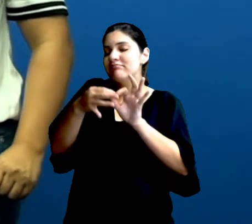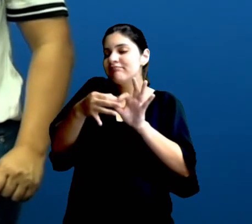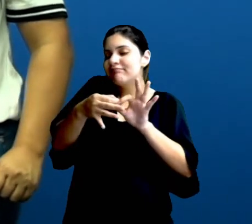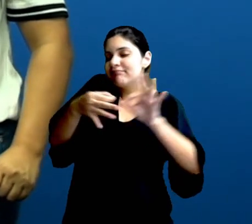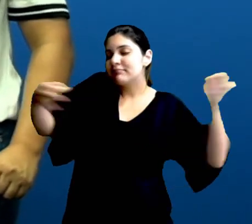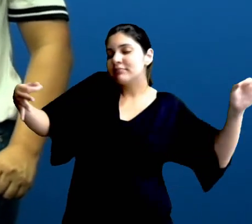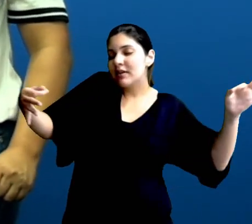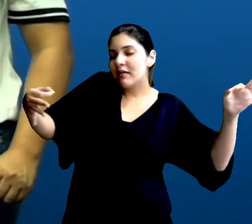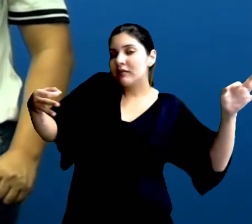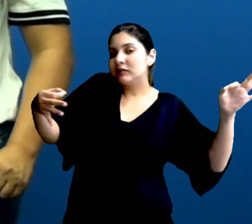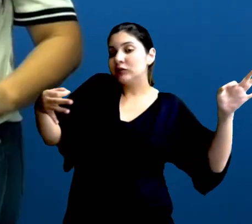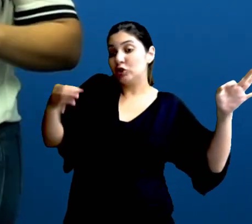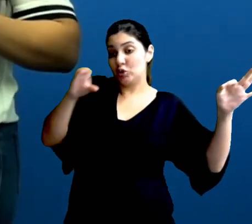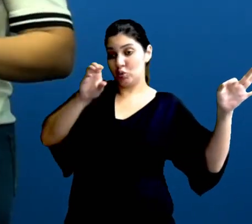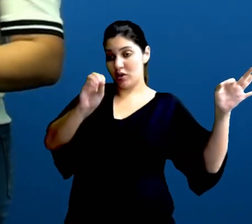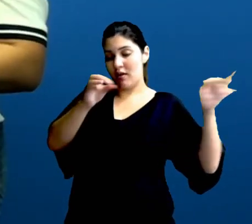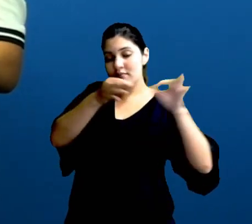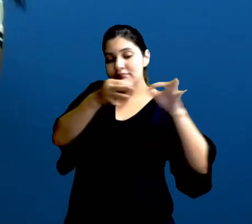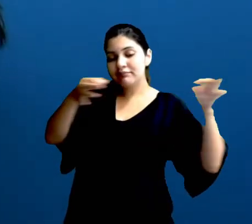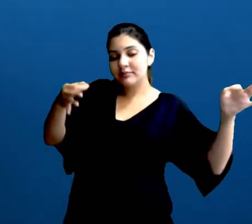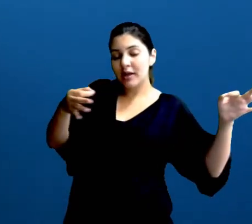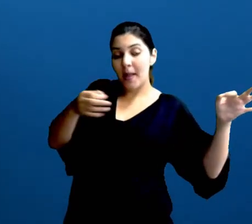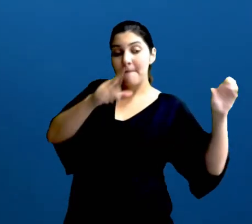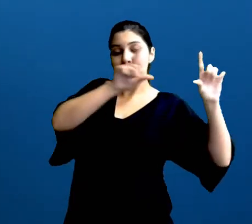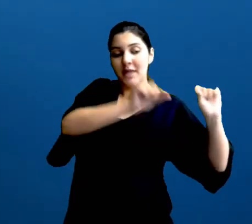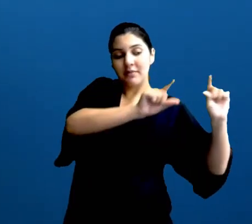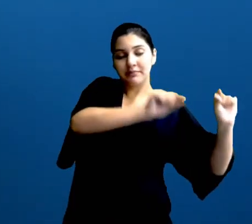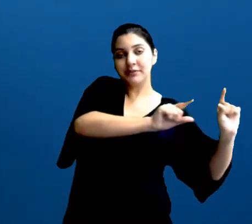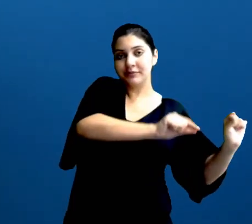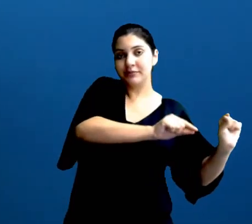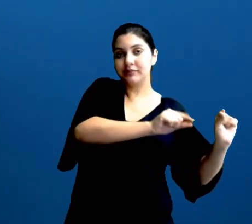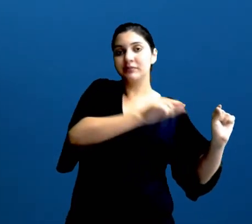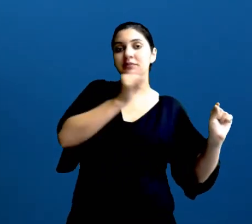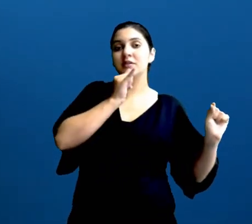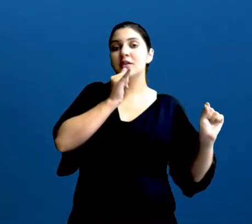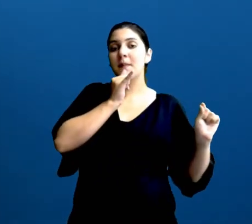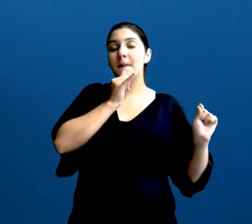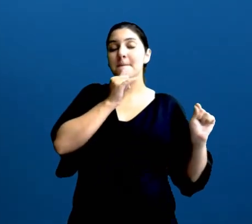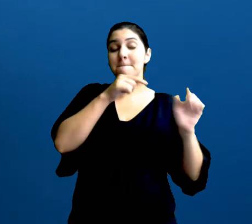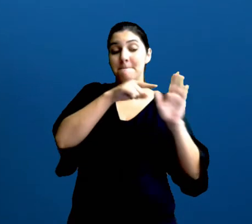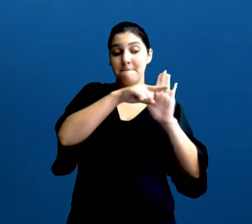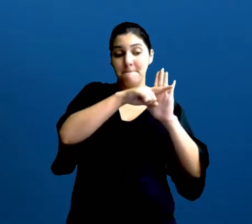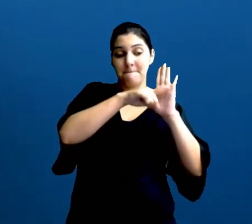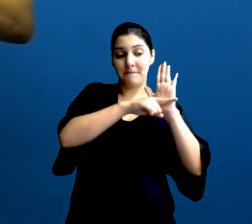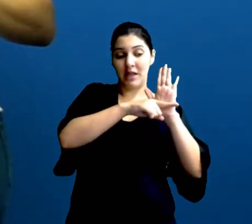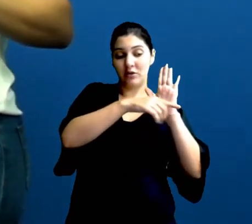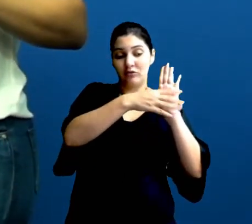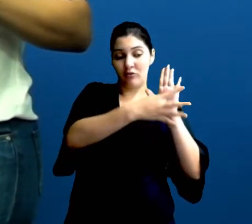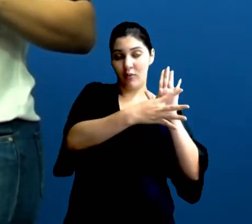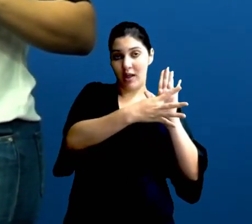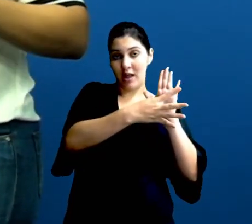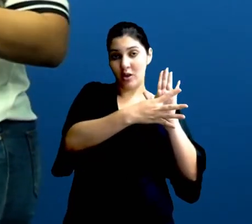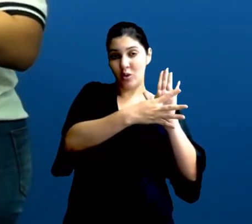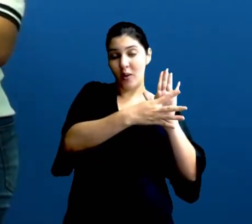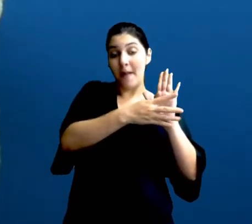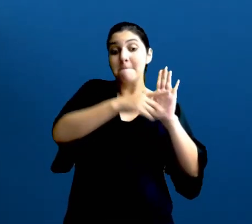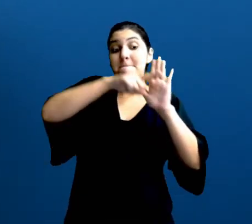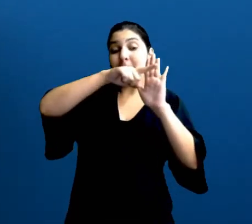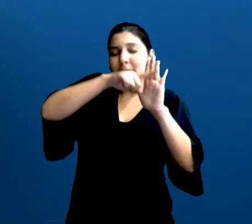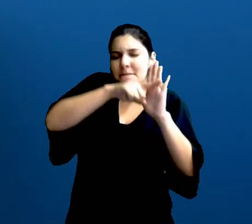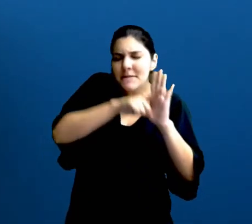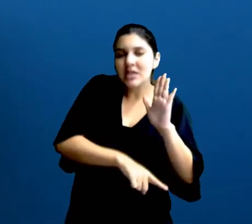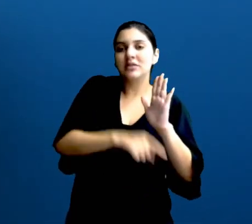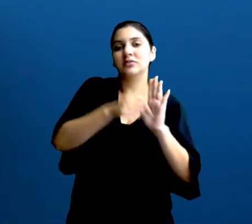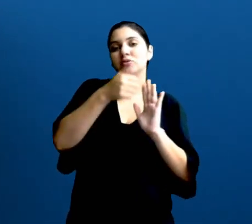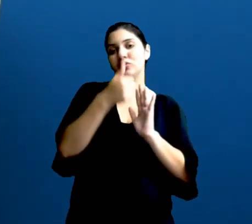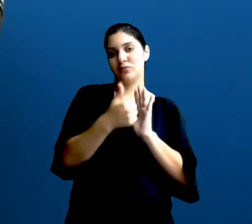se torna. Tá certo? Então, menos 4 é menor que menos 1, porque está mais distante de zero. Já